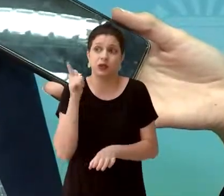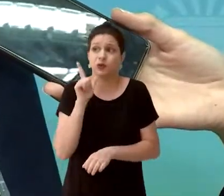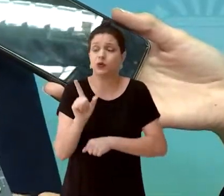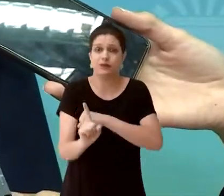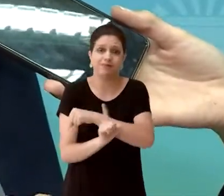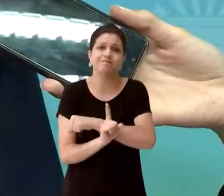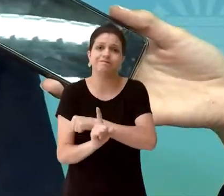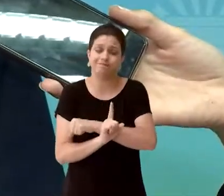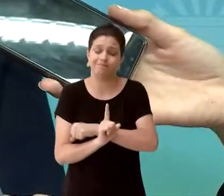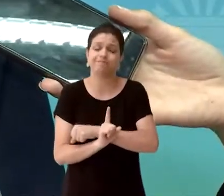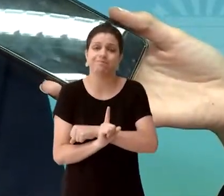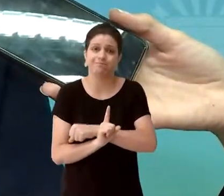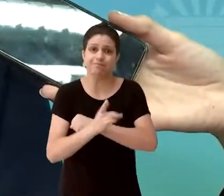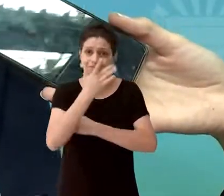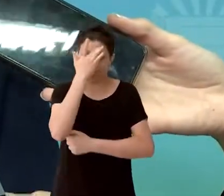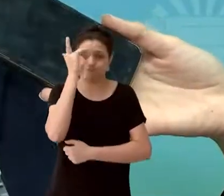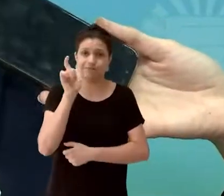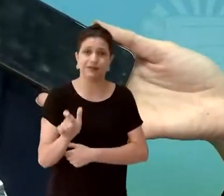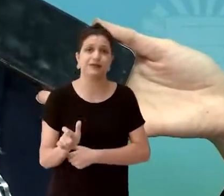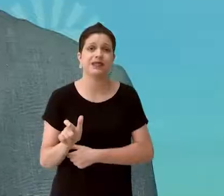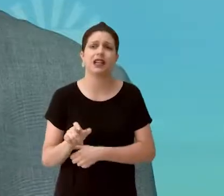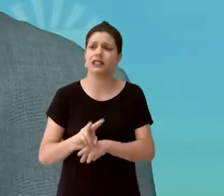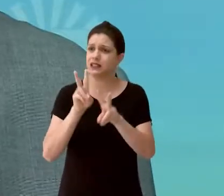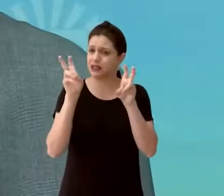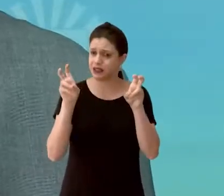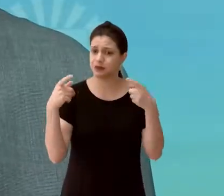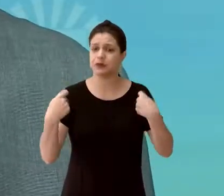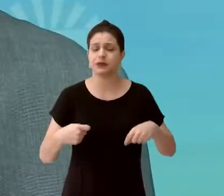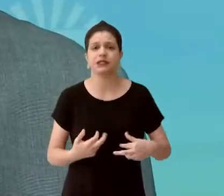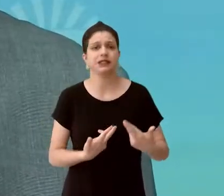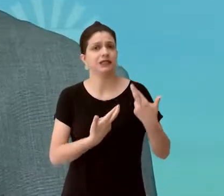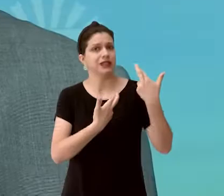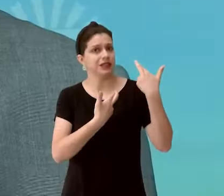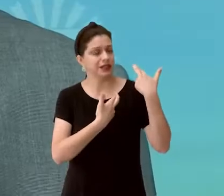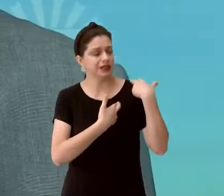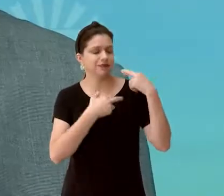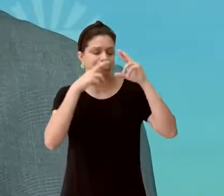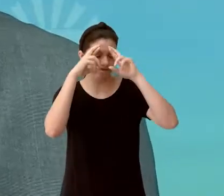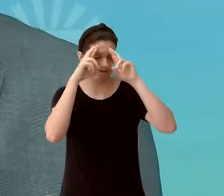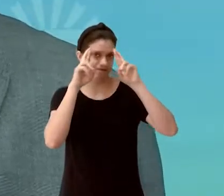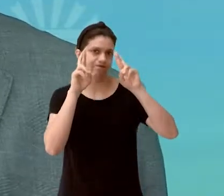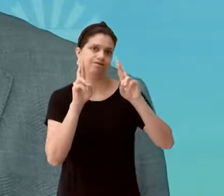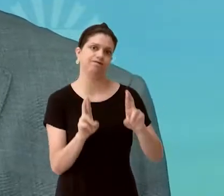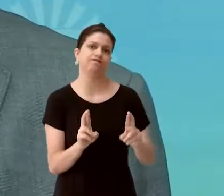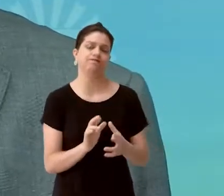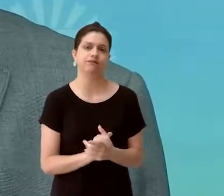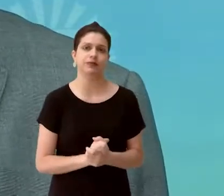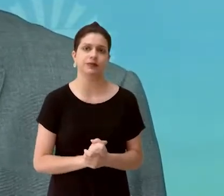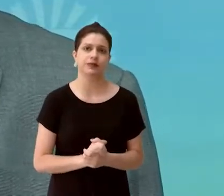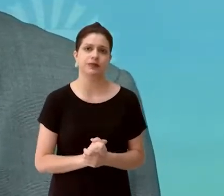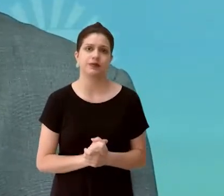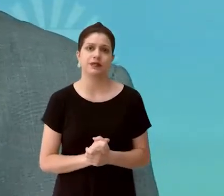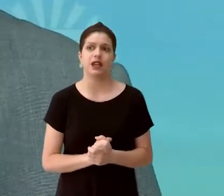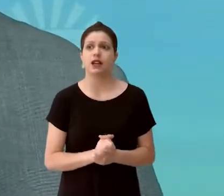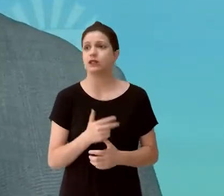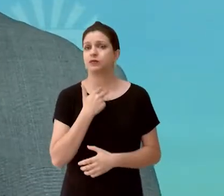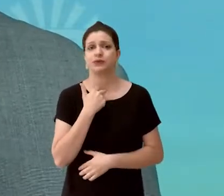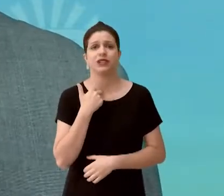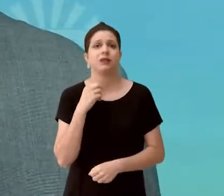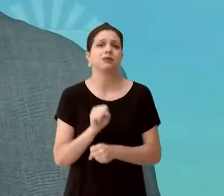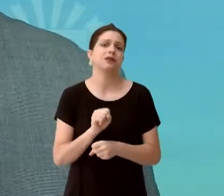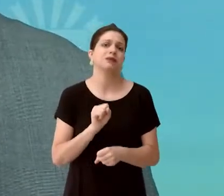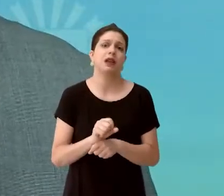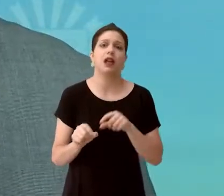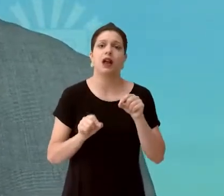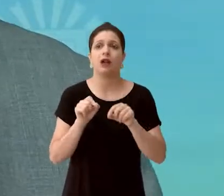temos uma estrutura adequada para atender as pessoas. O assunto merece muita responsabilidade, muito respeito e não